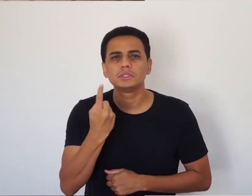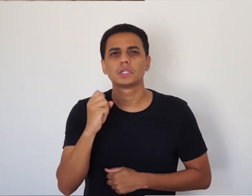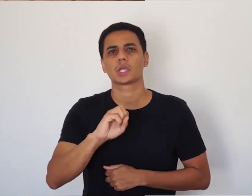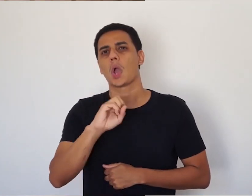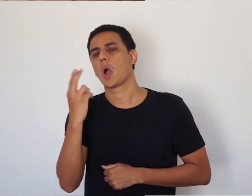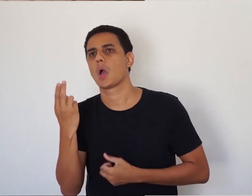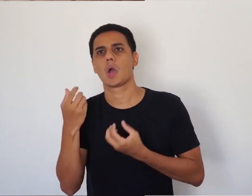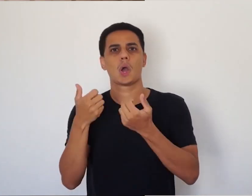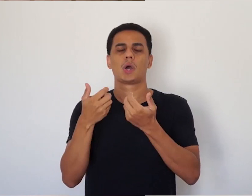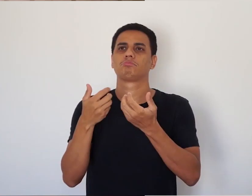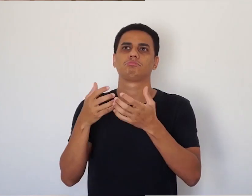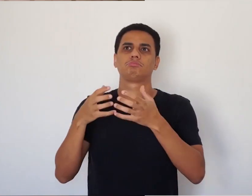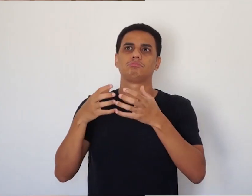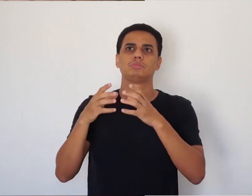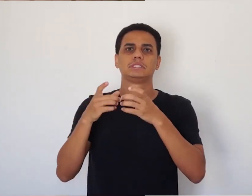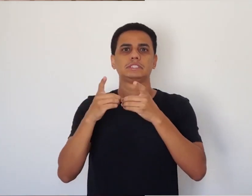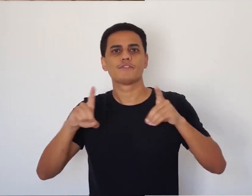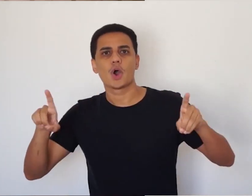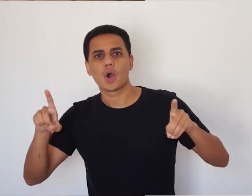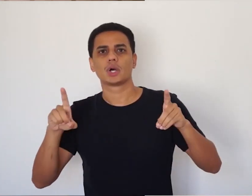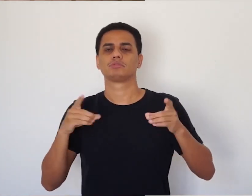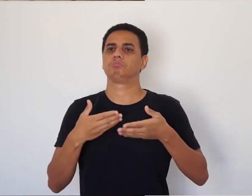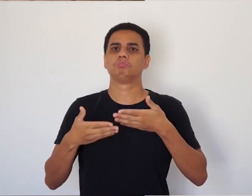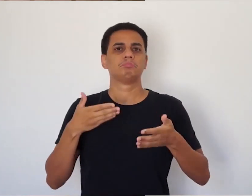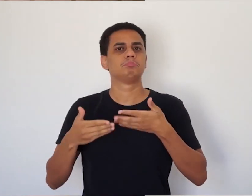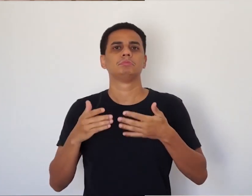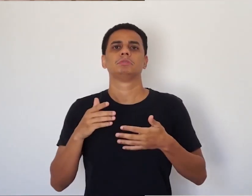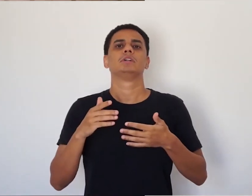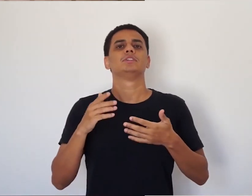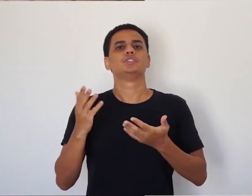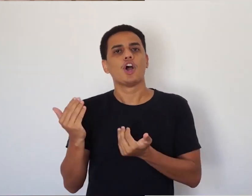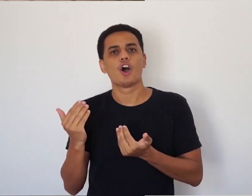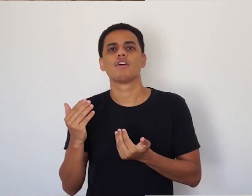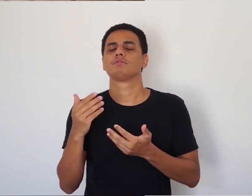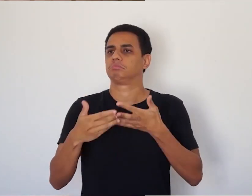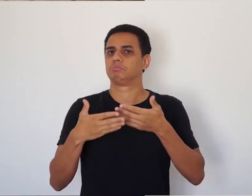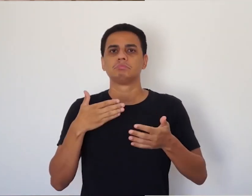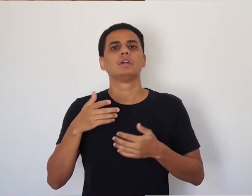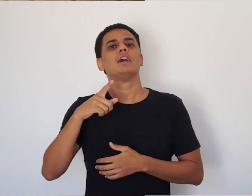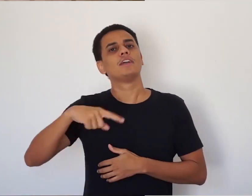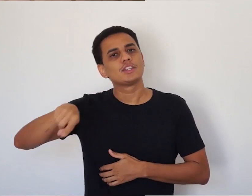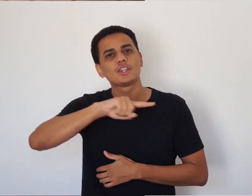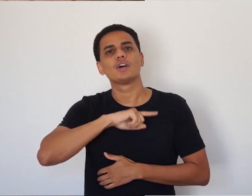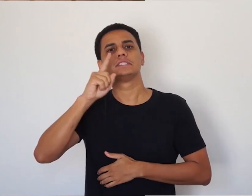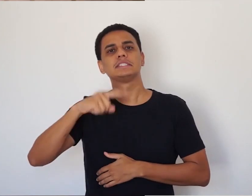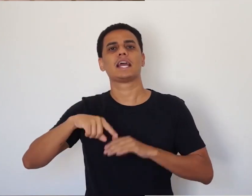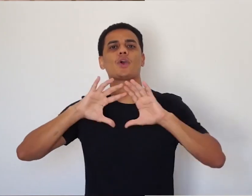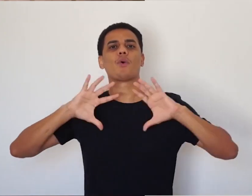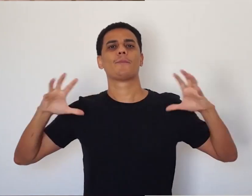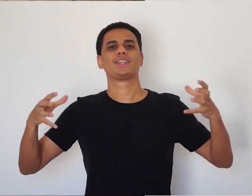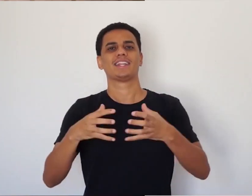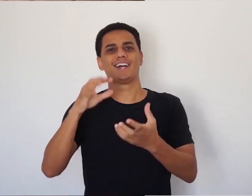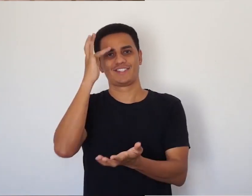maneira sozinho, divorciado, viúvo, um jovem. Nós nos tornamos agora realmente